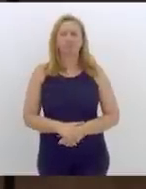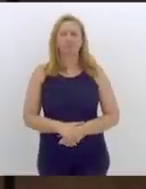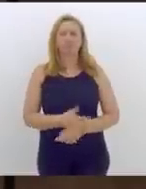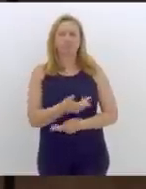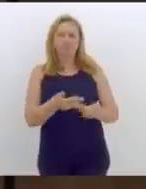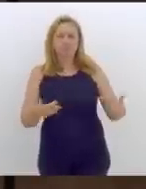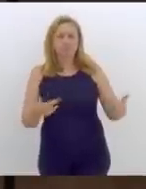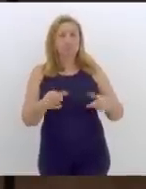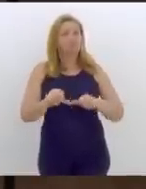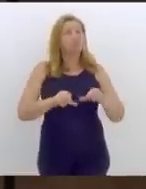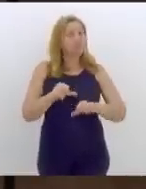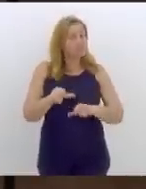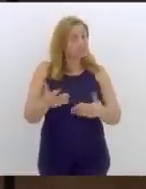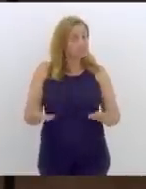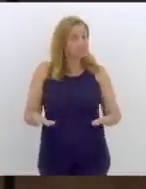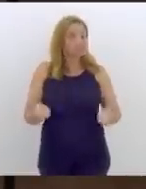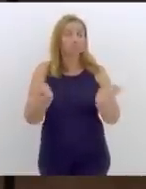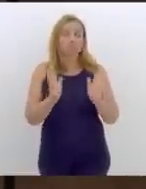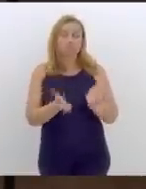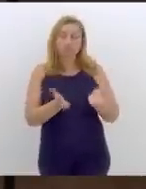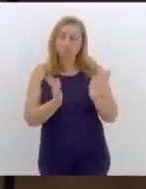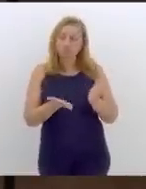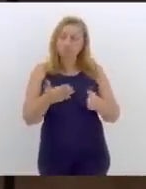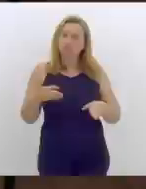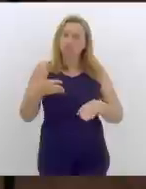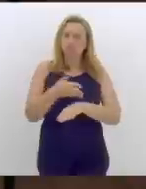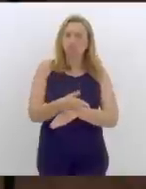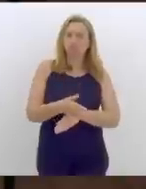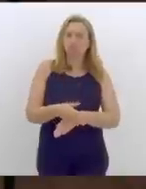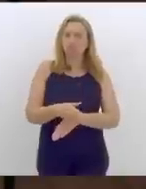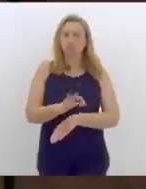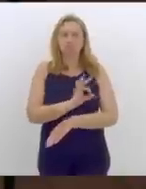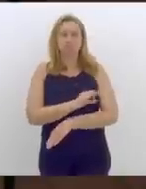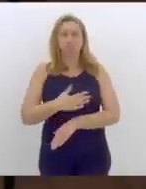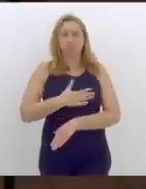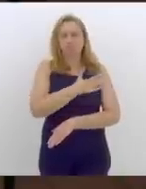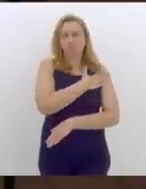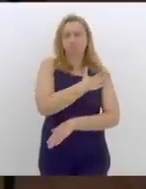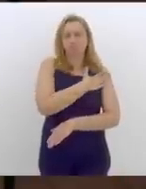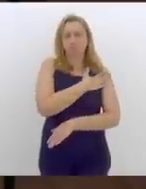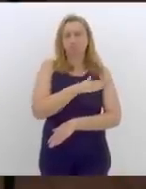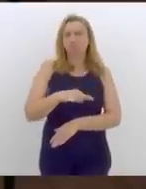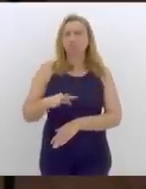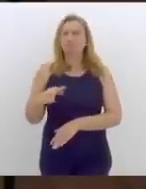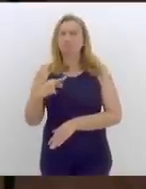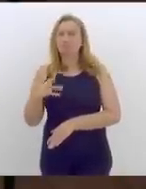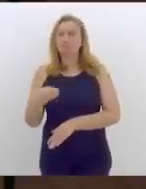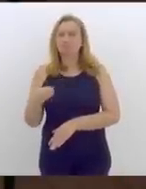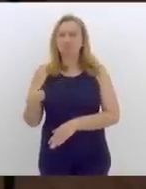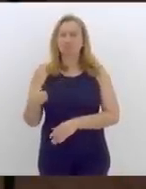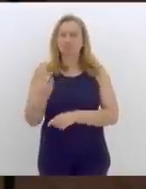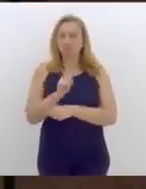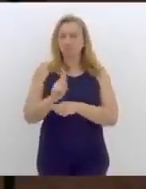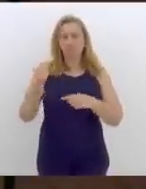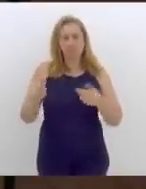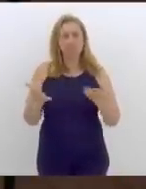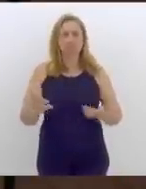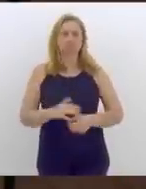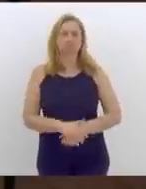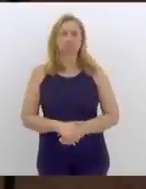mudou hoje quem tá entrando na Polícia Militar correspondentes são todos mundo quase todo mundo só é graduado